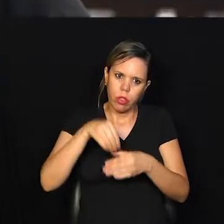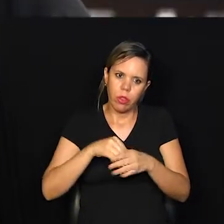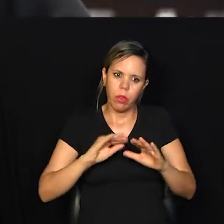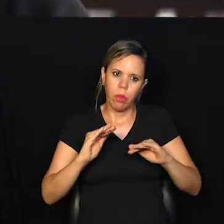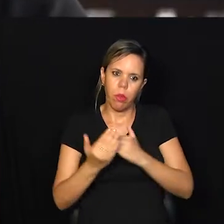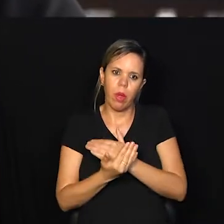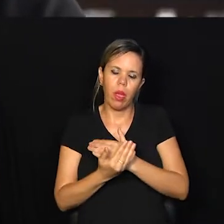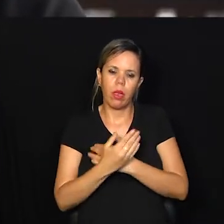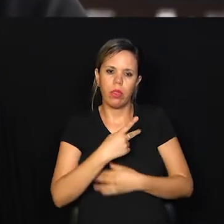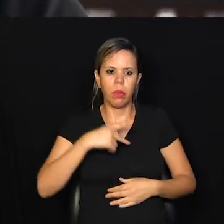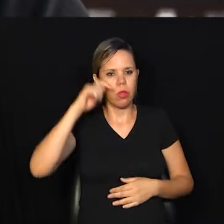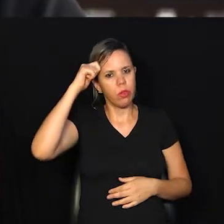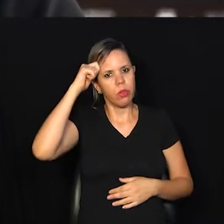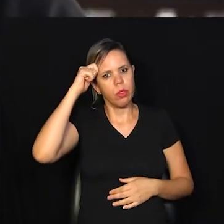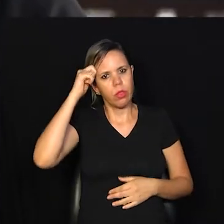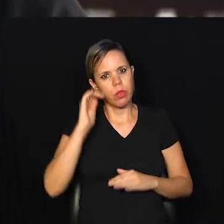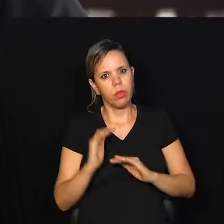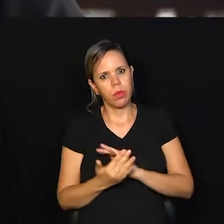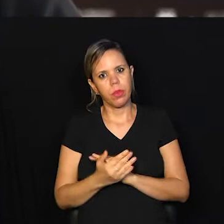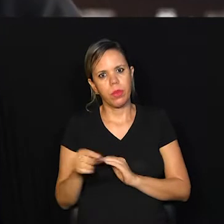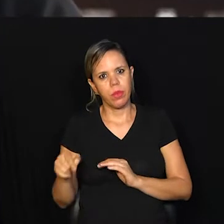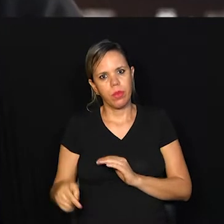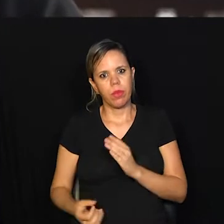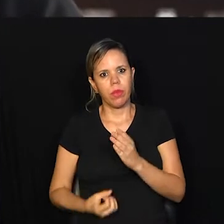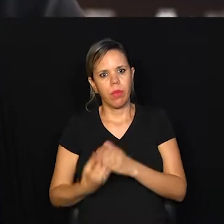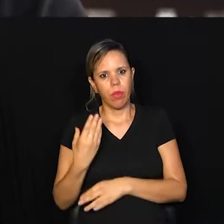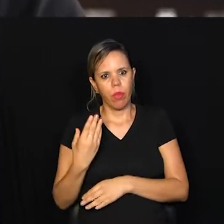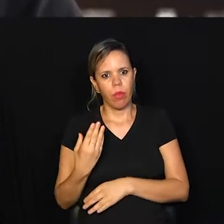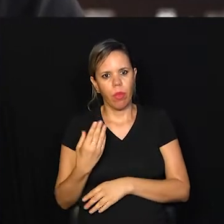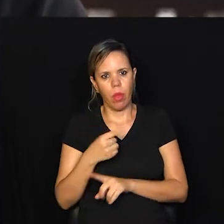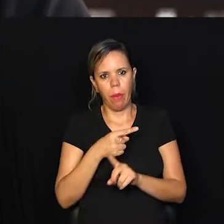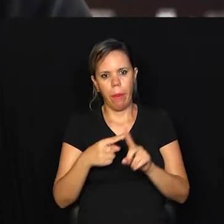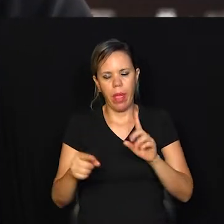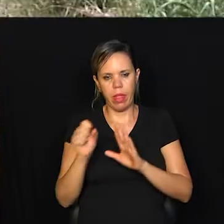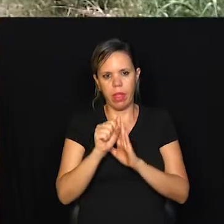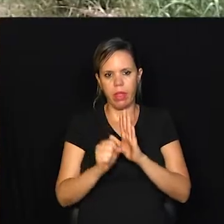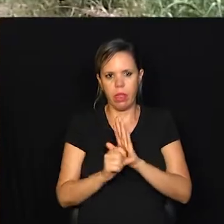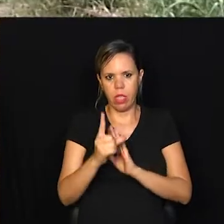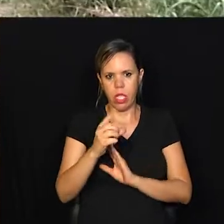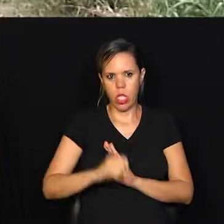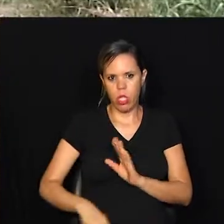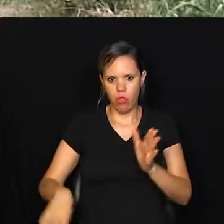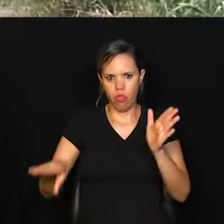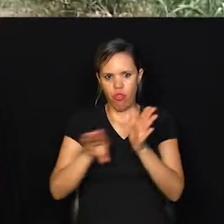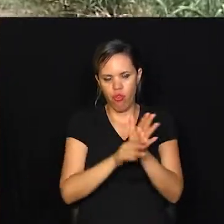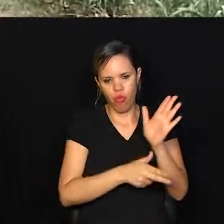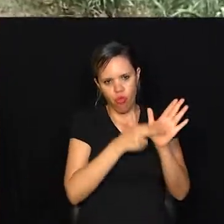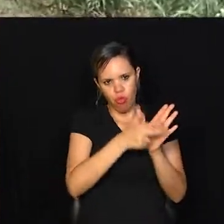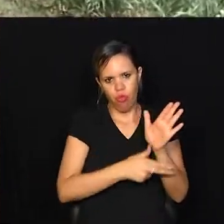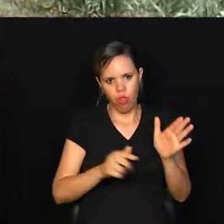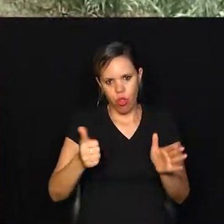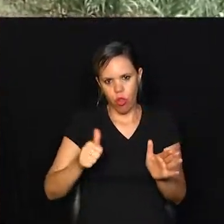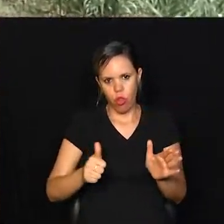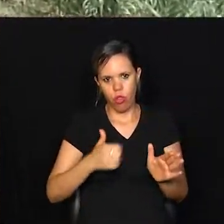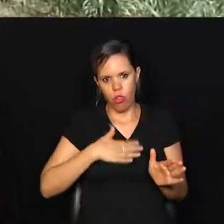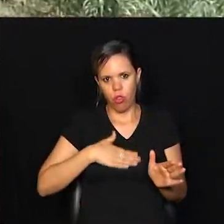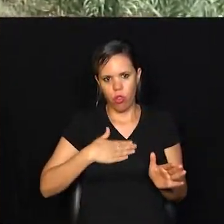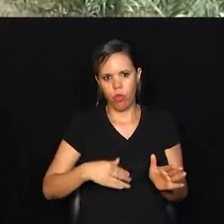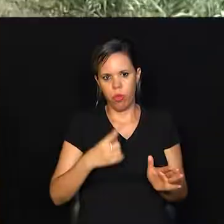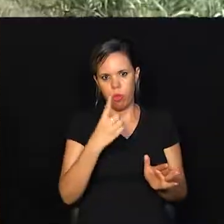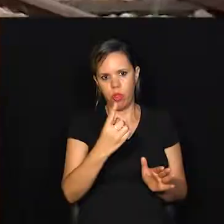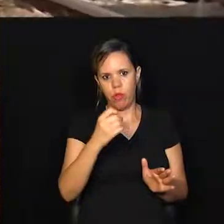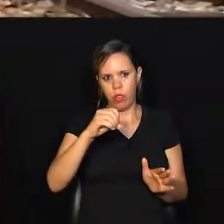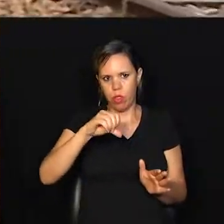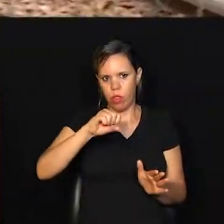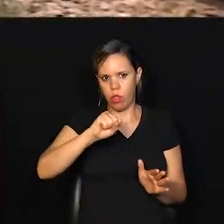Preta. A história do bairro da Ponte Preta surge na metade do século XIX. Com a chegada da ferrovia em 11 de agosto de 1872,